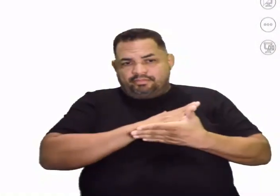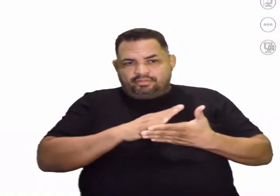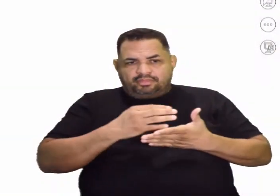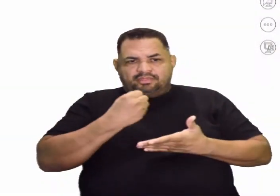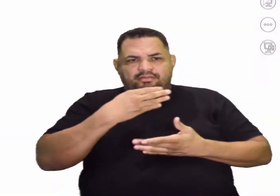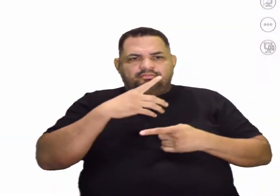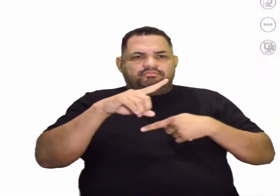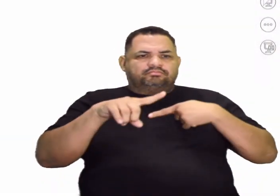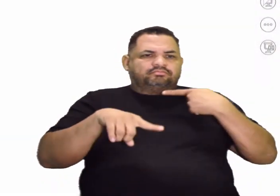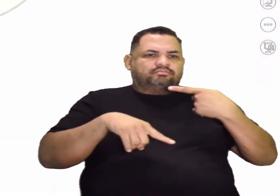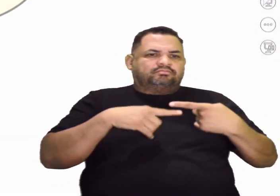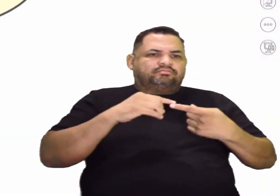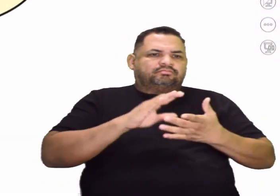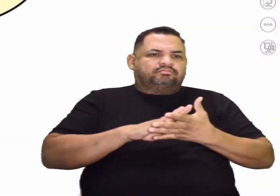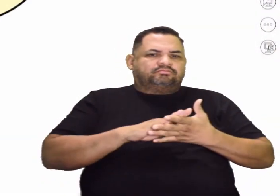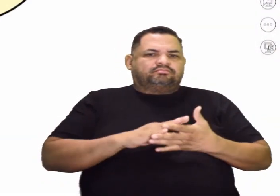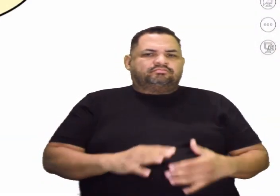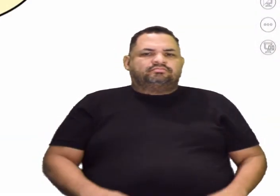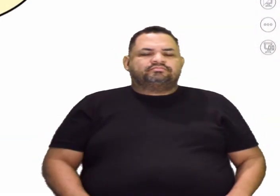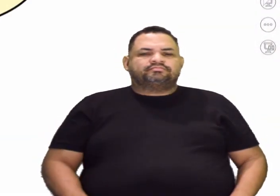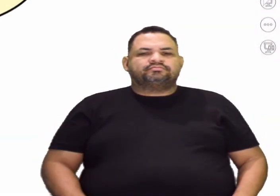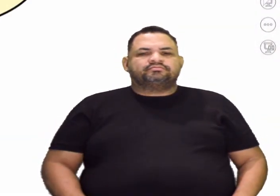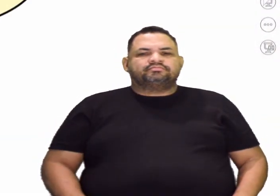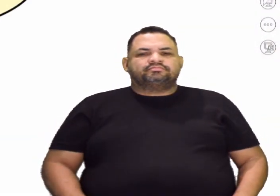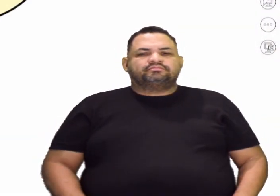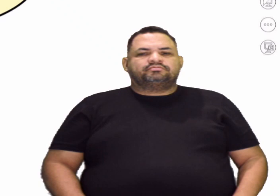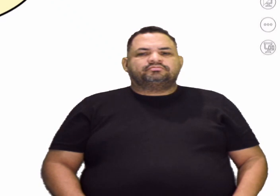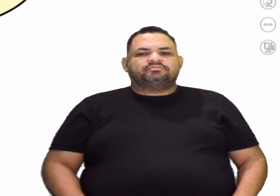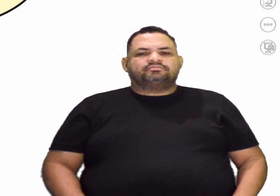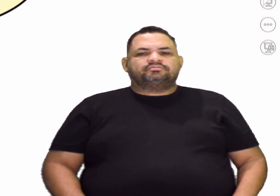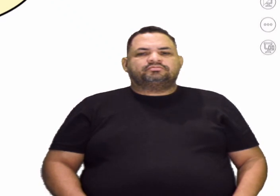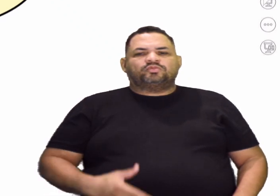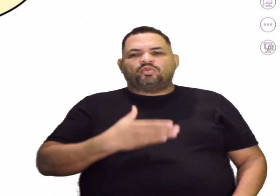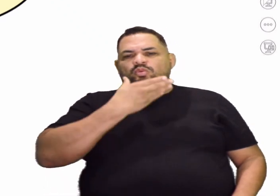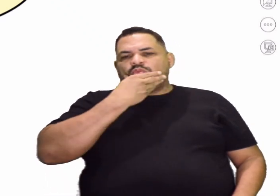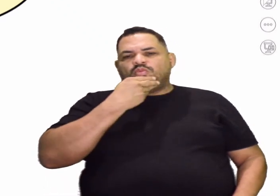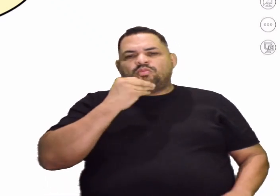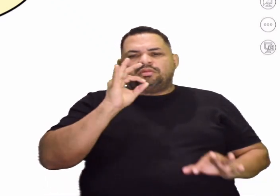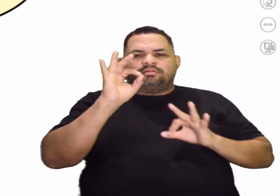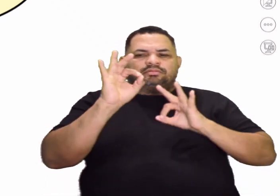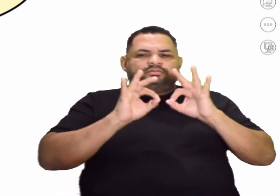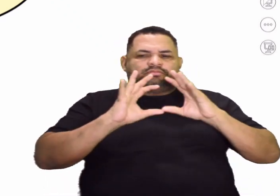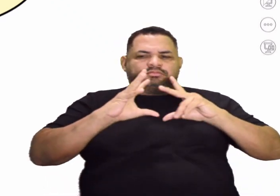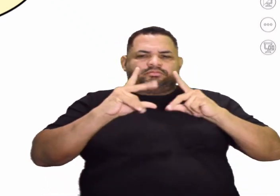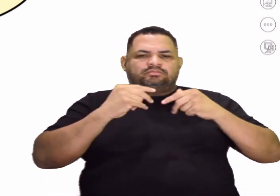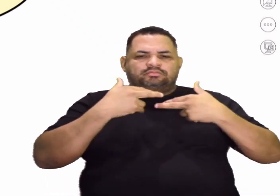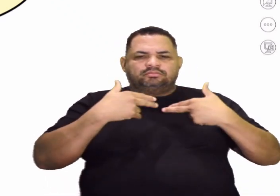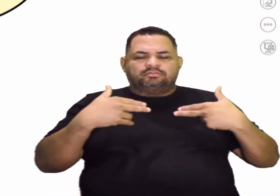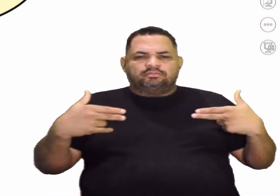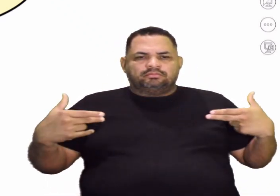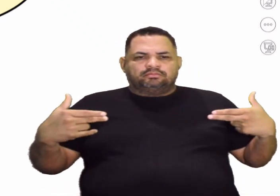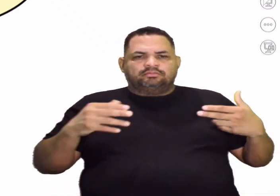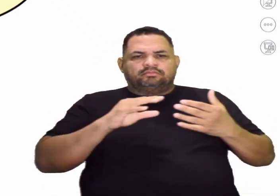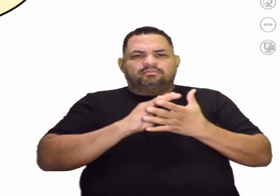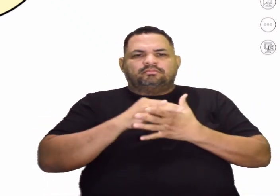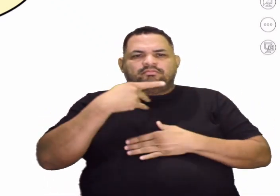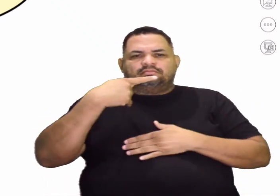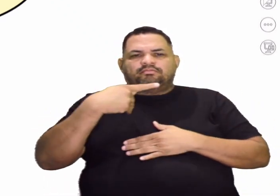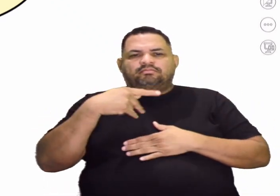bons e depois ficaram com a figura ruim. Olha aí, o homem é a medida de todas as coisas. Uma frase de